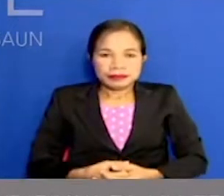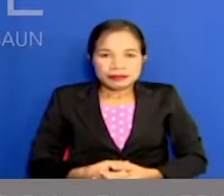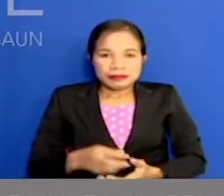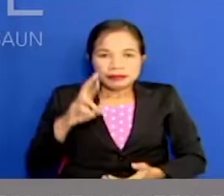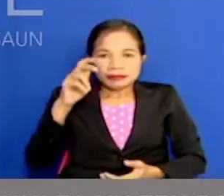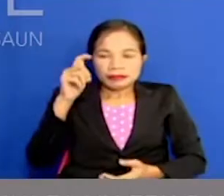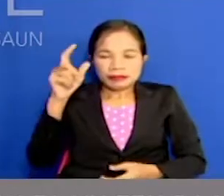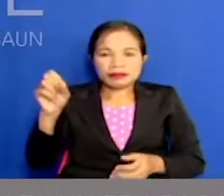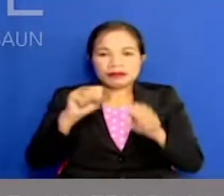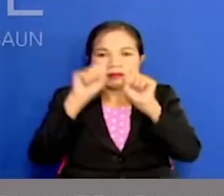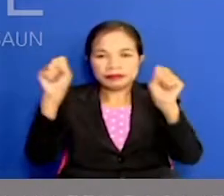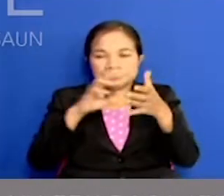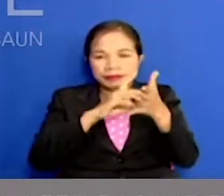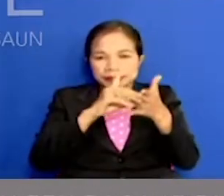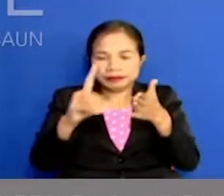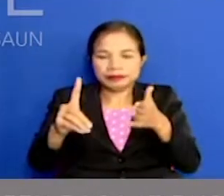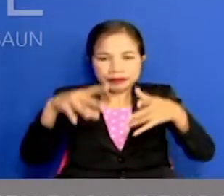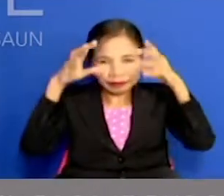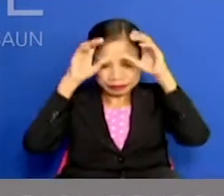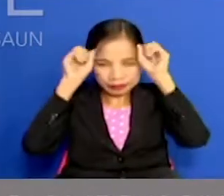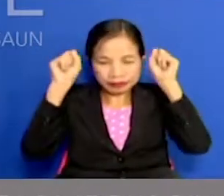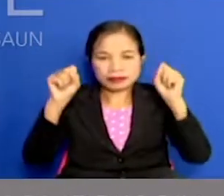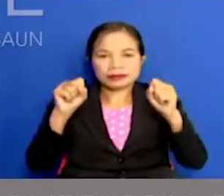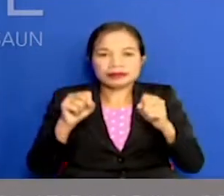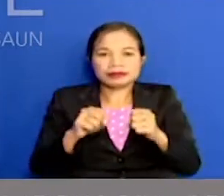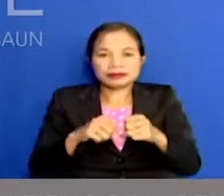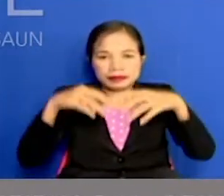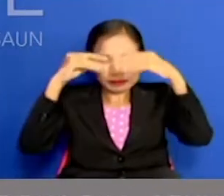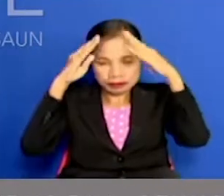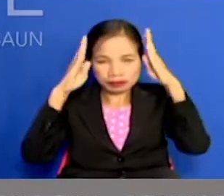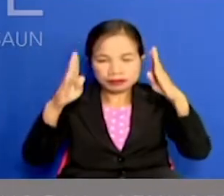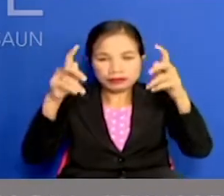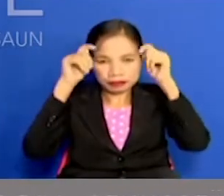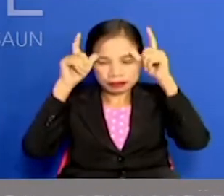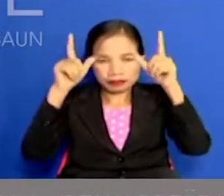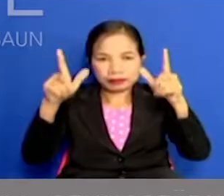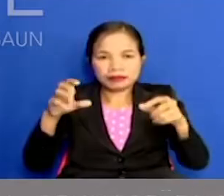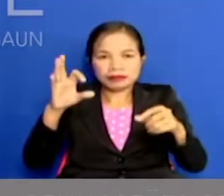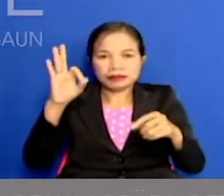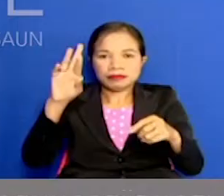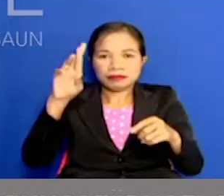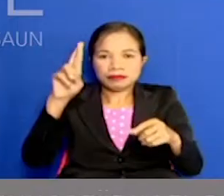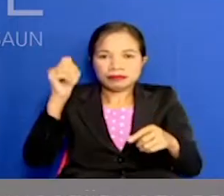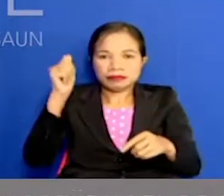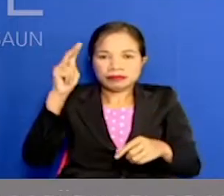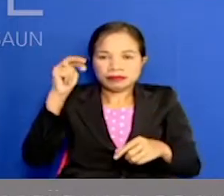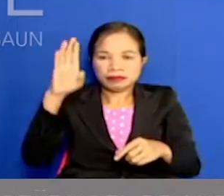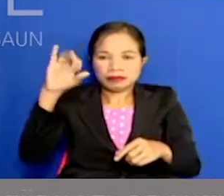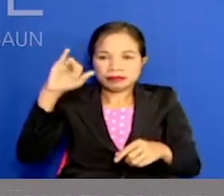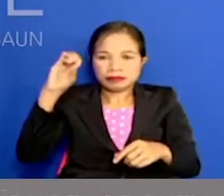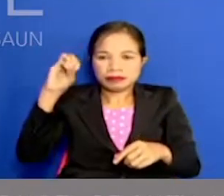Bertetele sábado fin de semana ne, presidente sindicato professor Timor-Leste, Francisco da Silva Fernandes